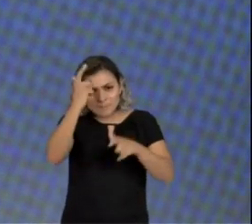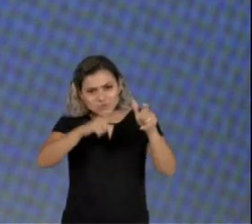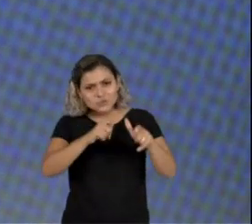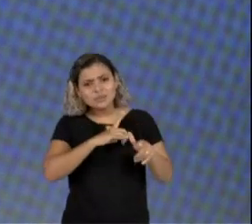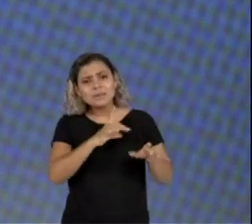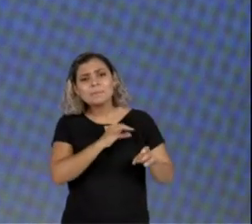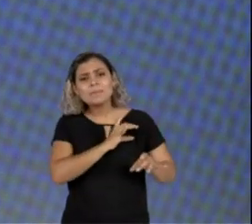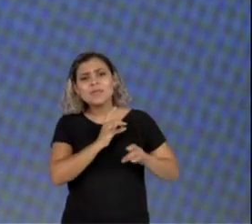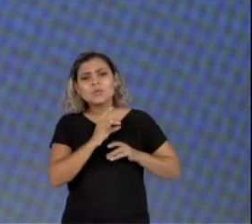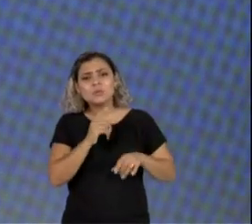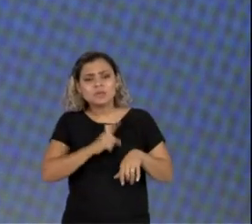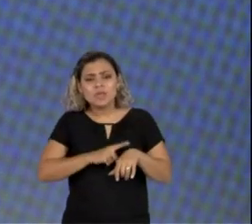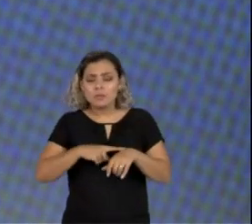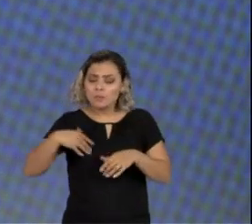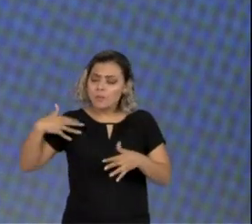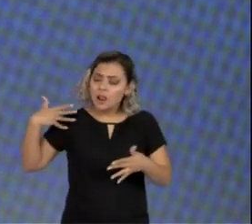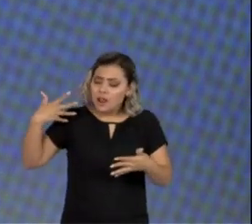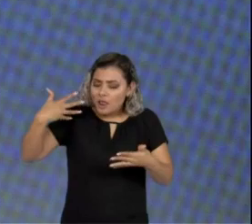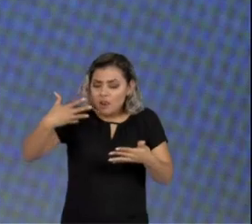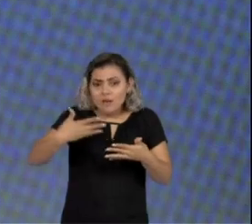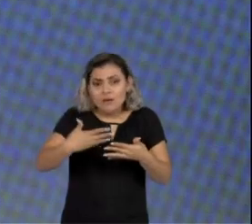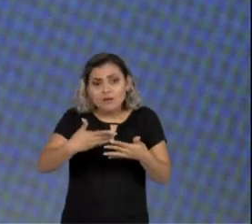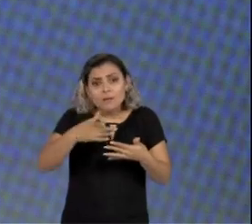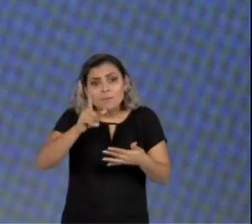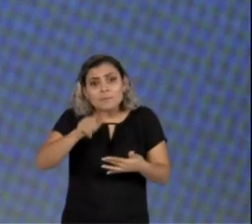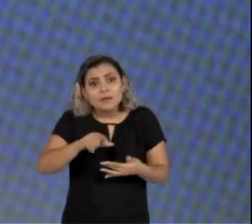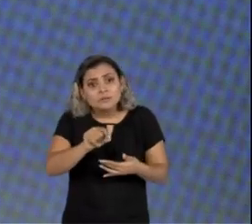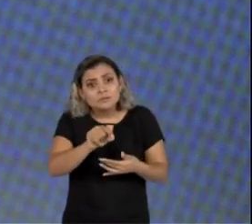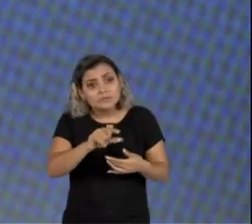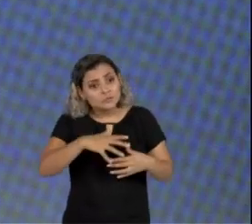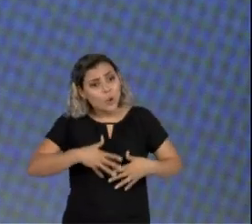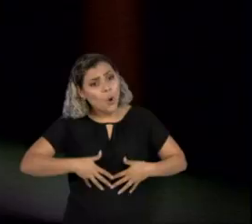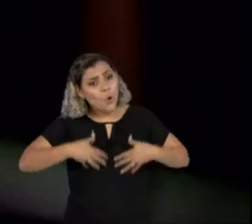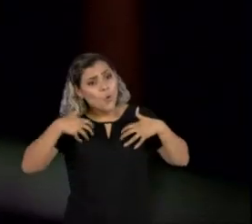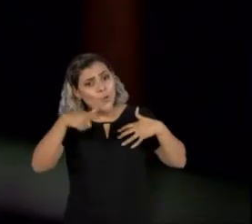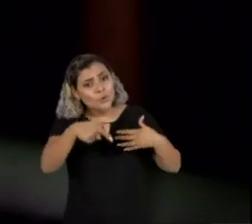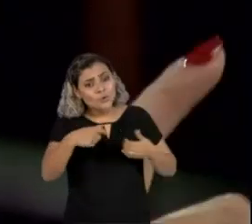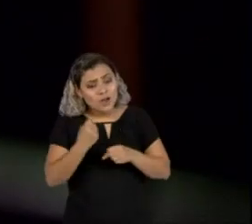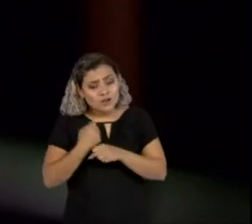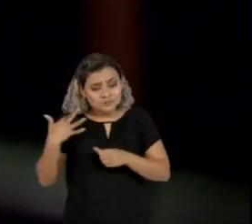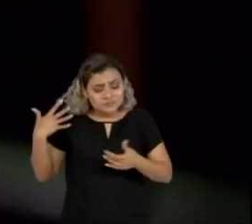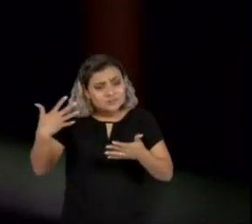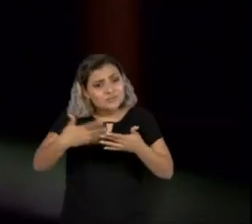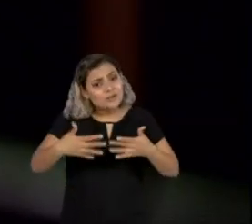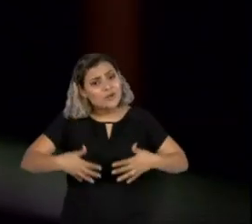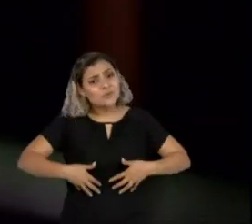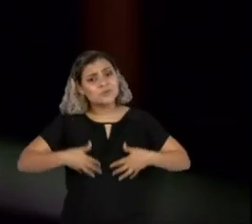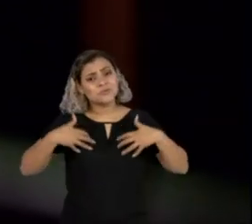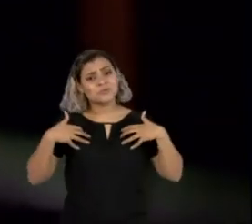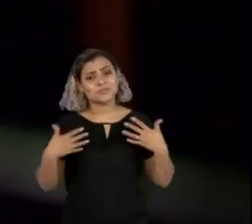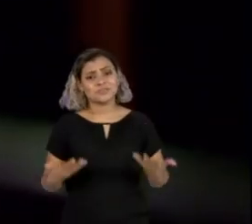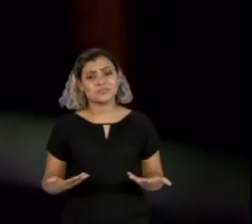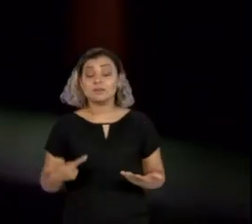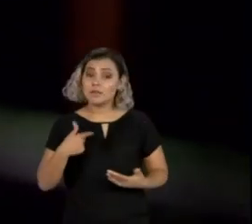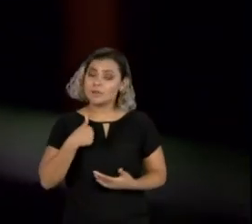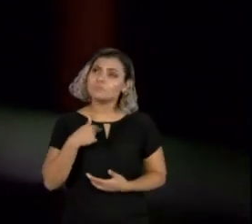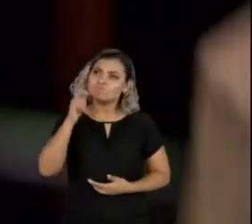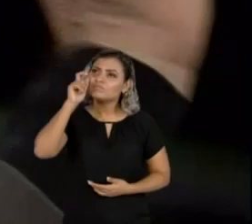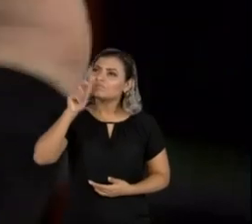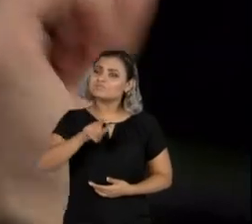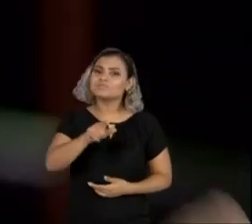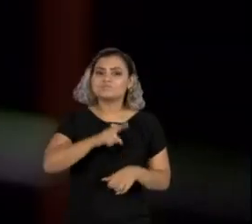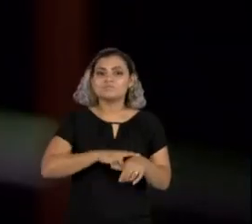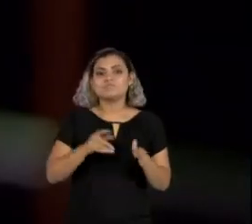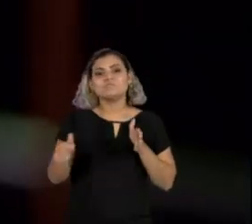do tempo. Mas a passagem do tempo é a única coisa da qual você pode se orgulhar, né? Agora, tem uma coisa interessante que eu gostaria de falar sobre